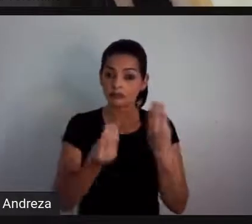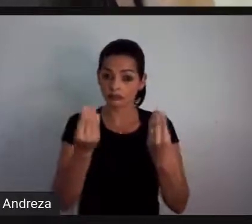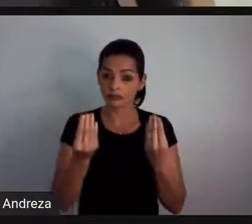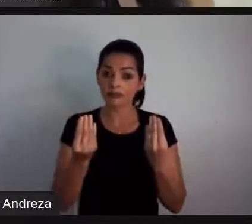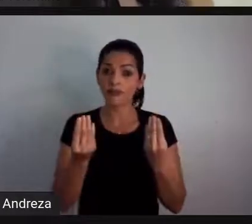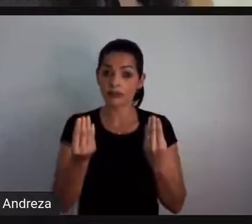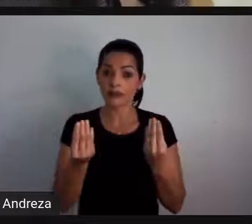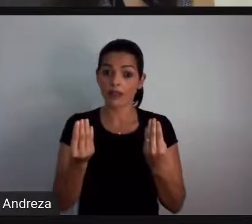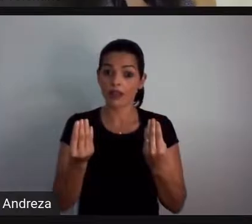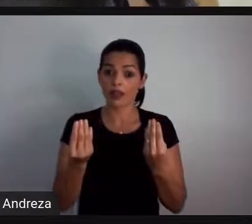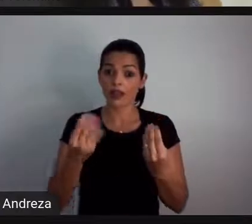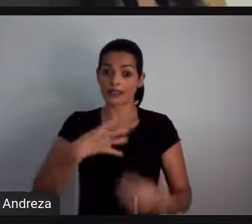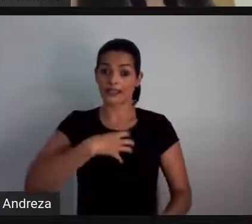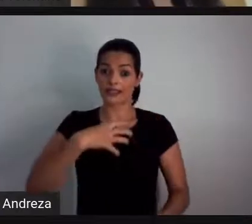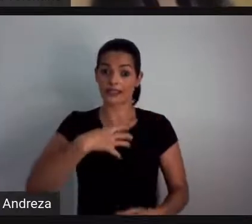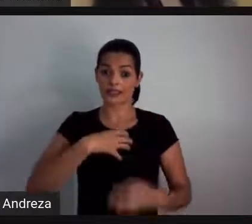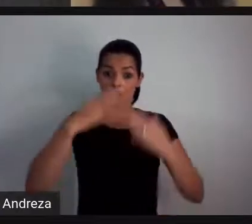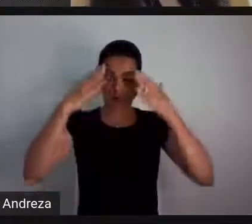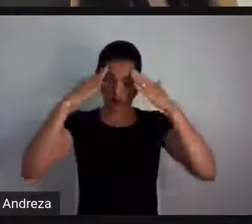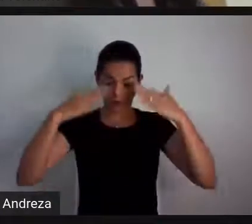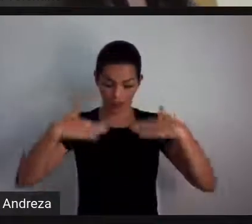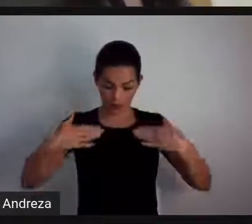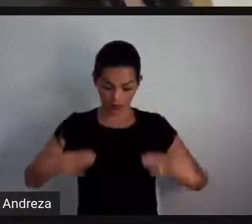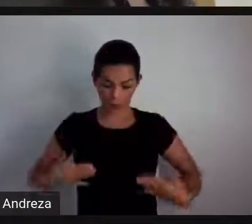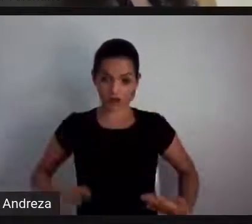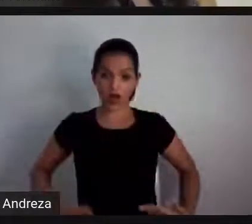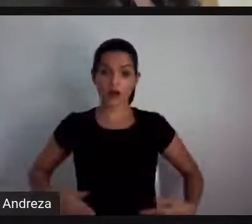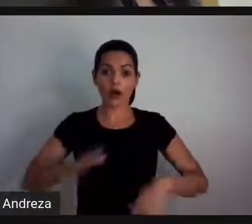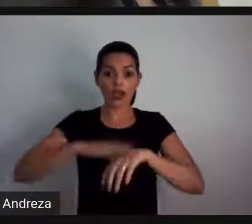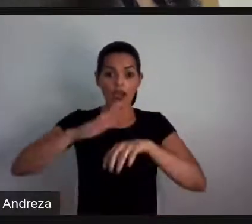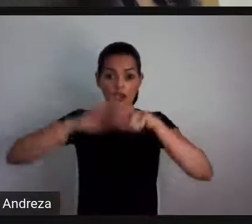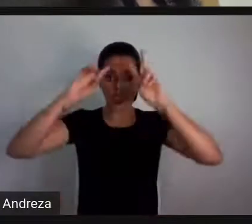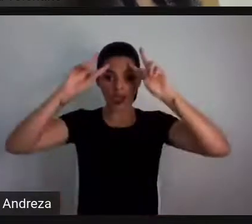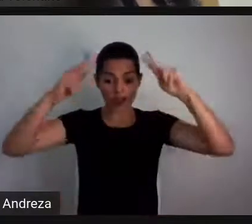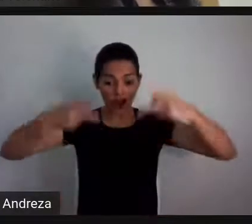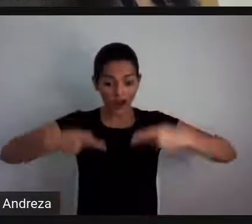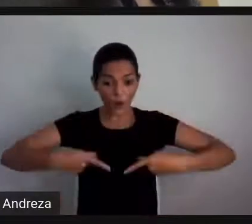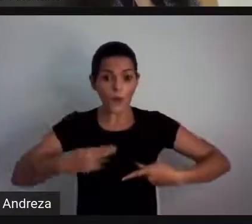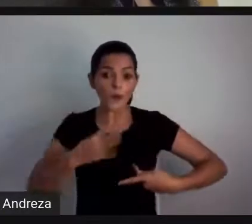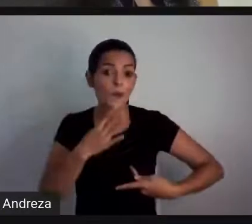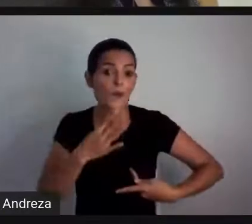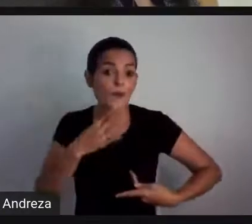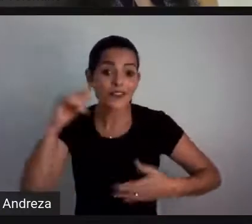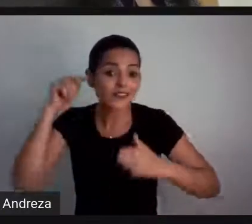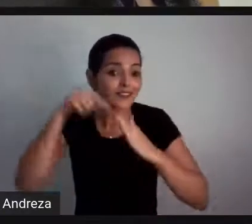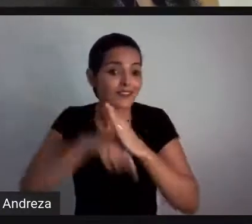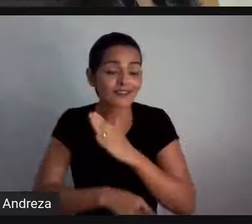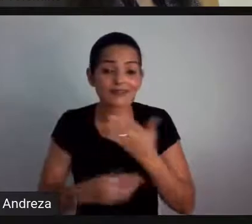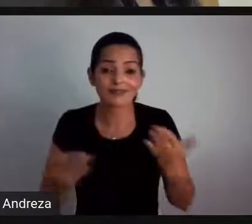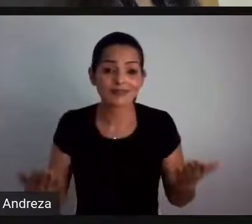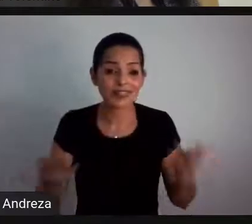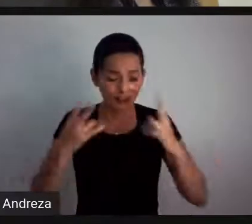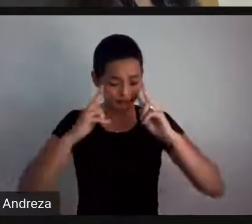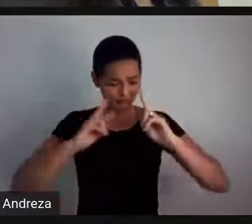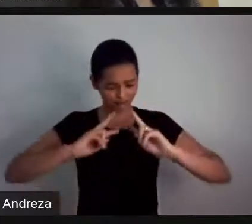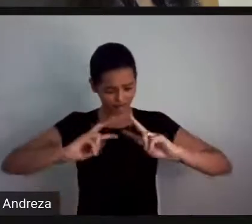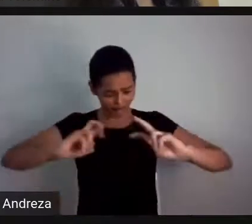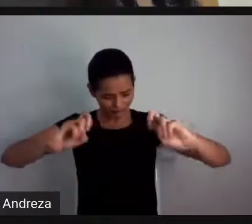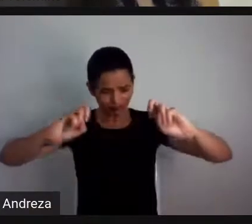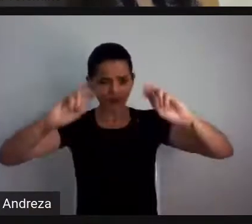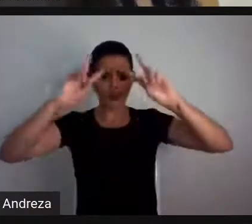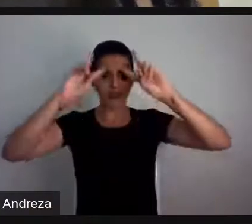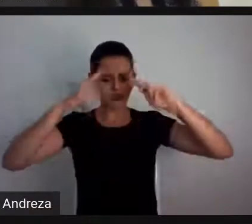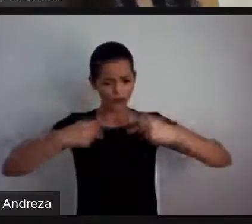sensação corporal. Eu estou falando de autoconhecimento, gente. Então, observa a sensação corporal, sabe? Me dá um incômodo, um frio